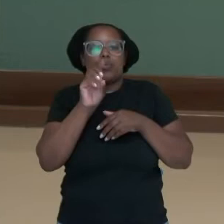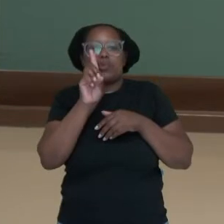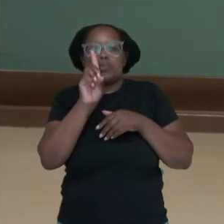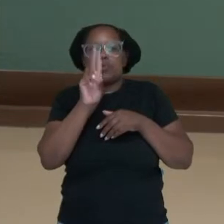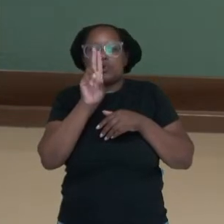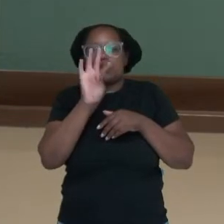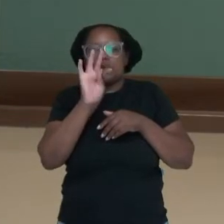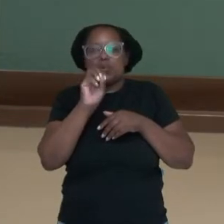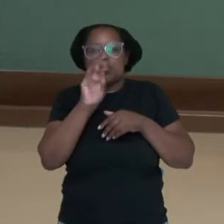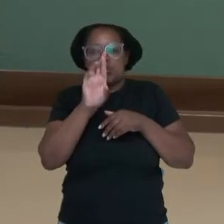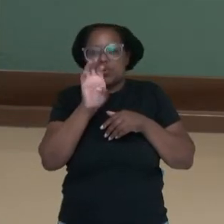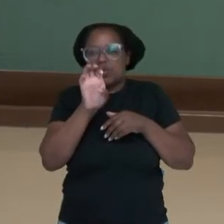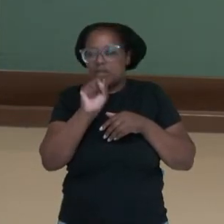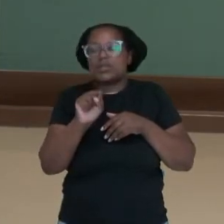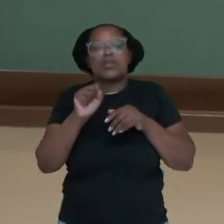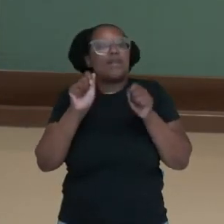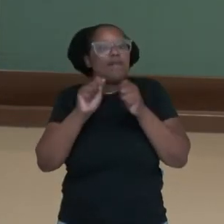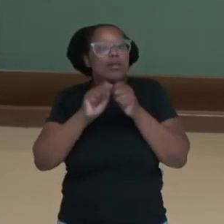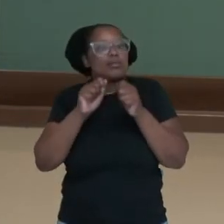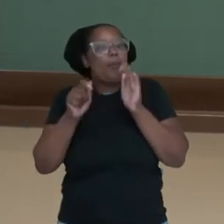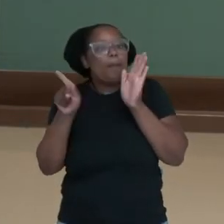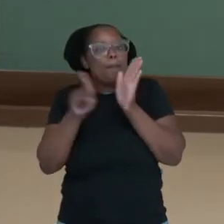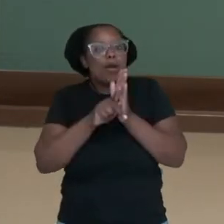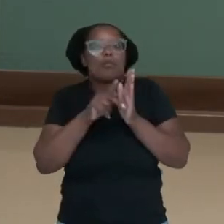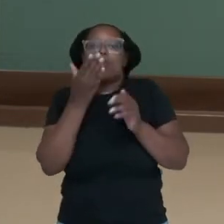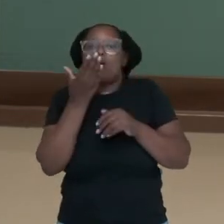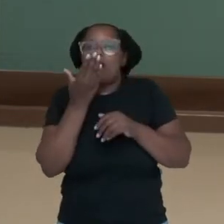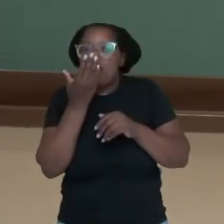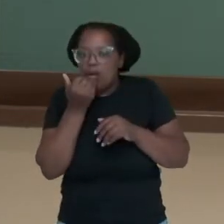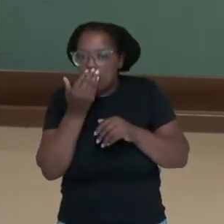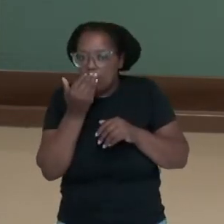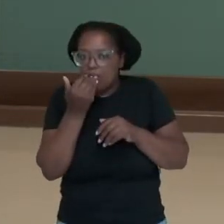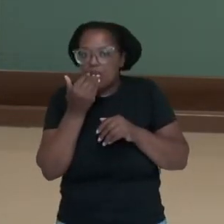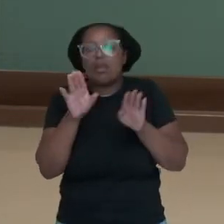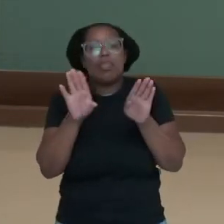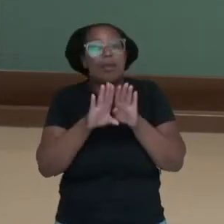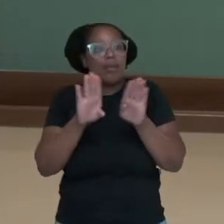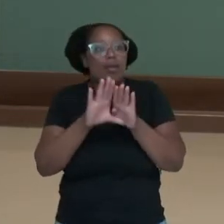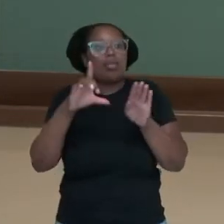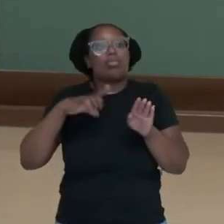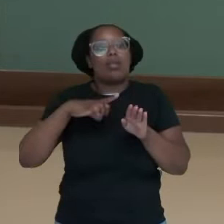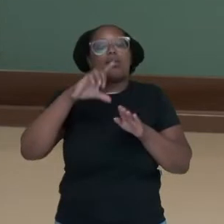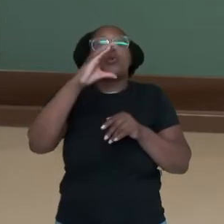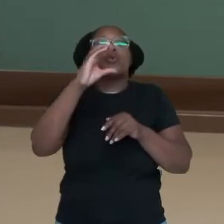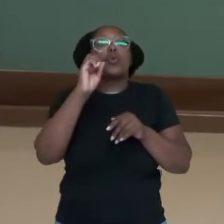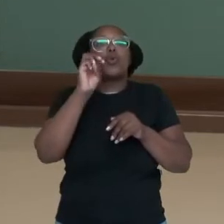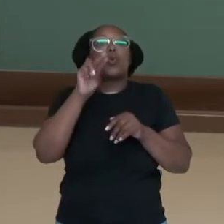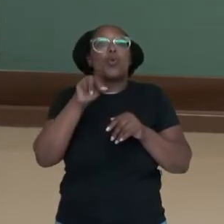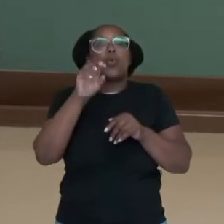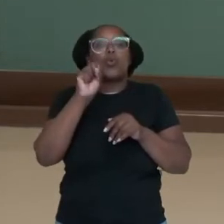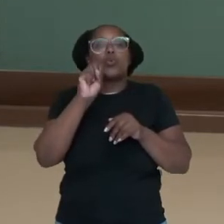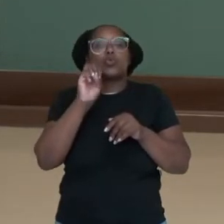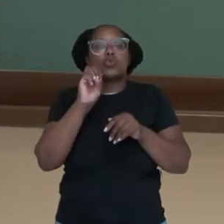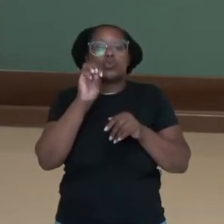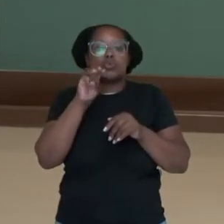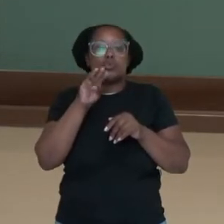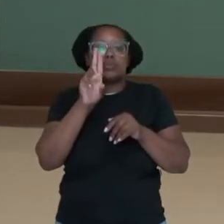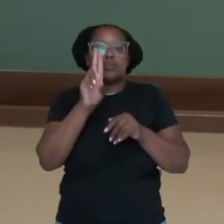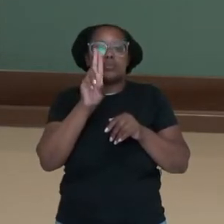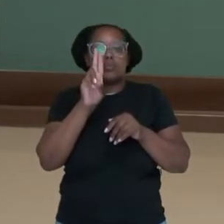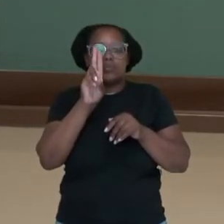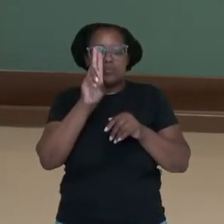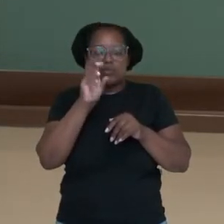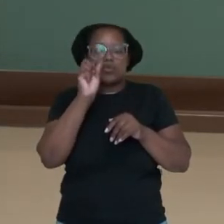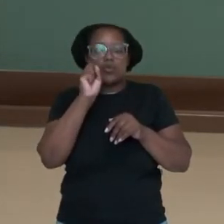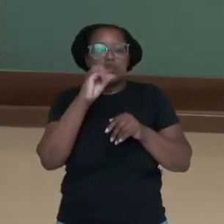próprio alimento, consumidores, que consomem, comem outro ser, e os decompositores,